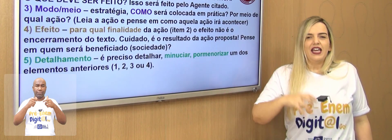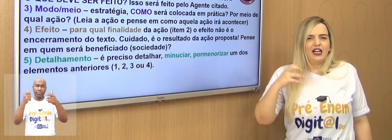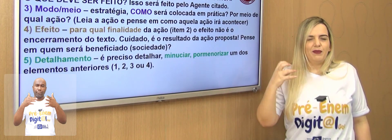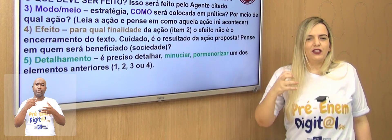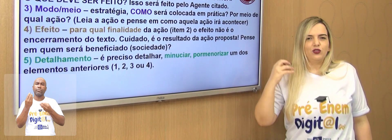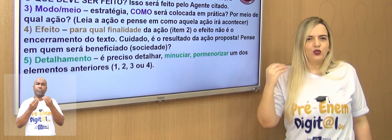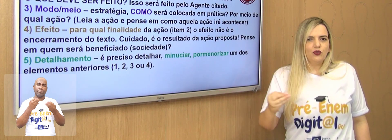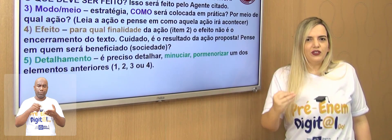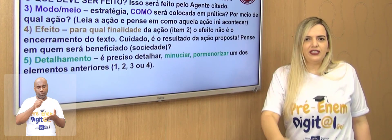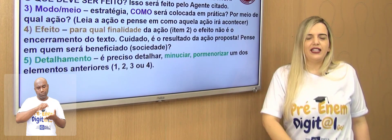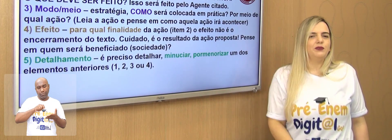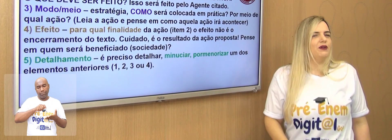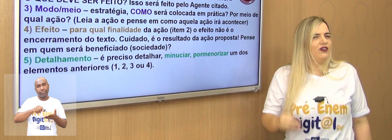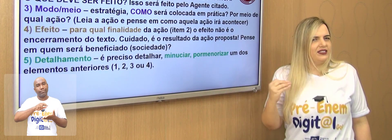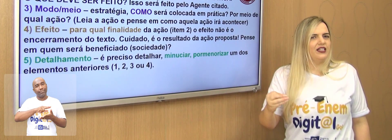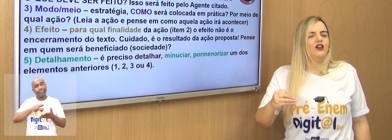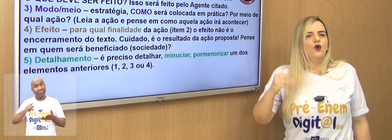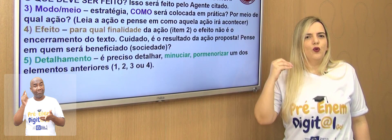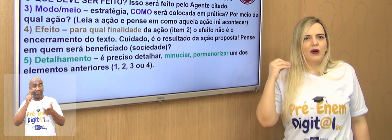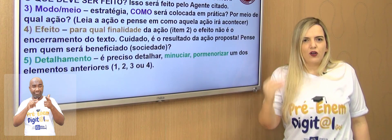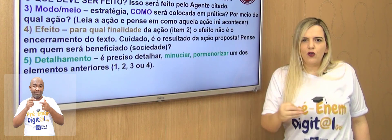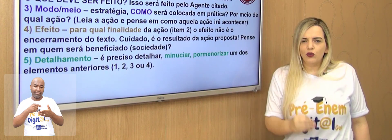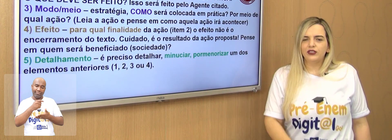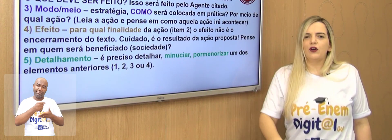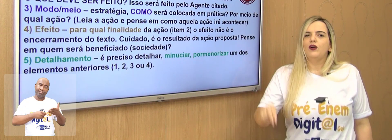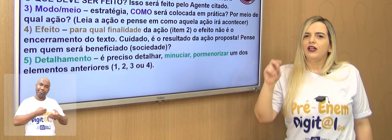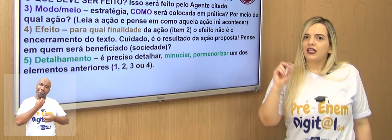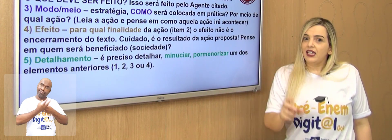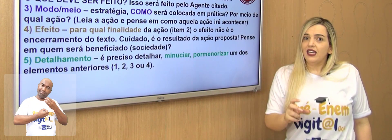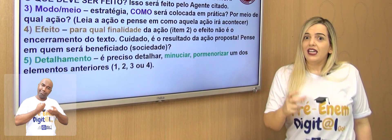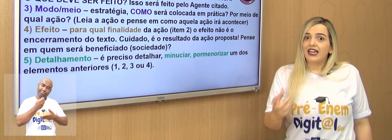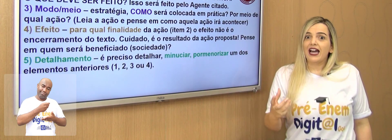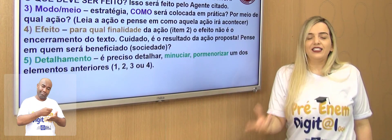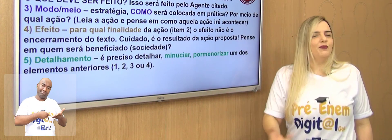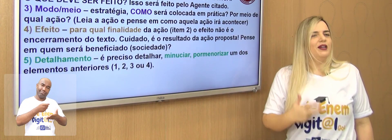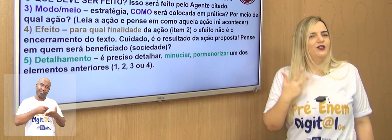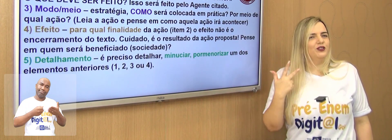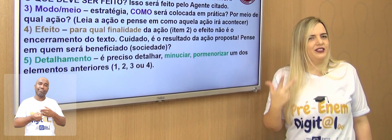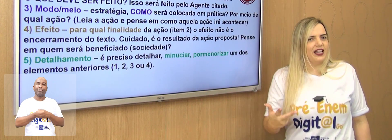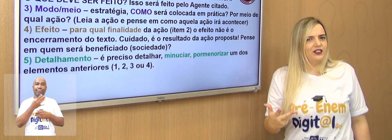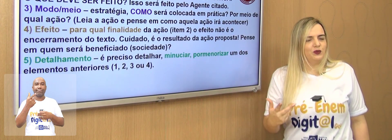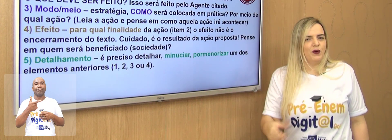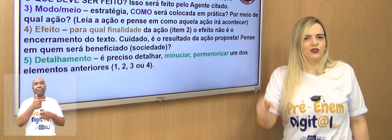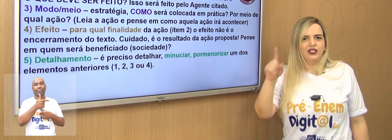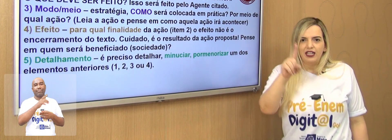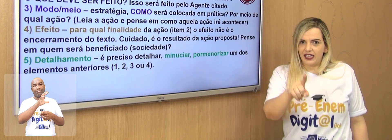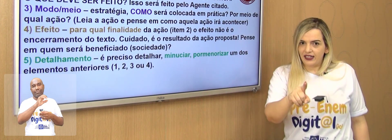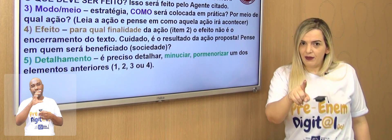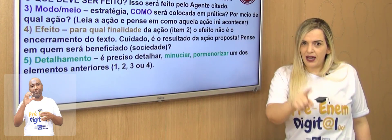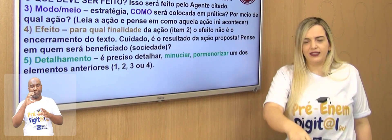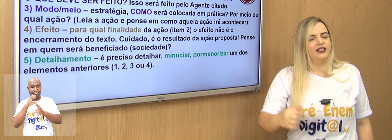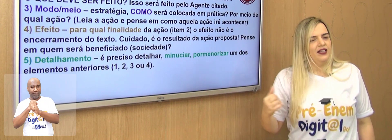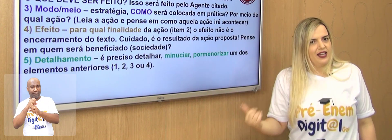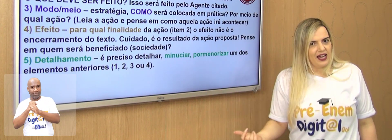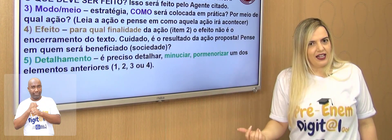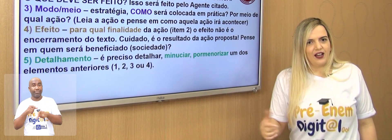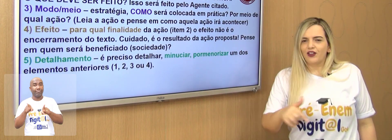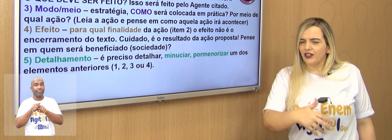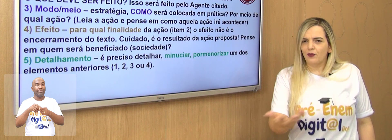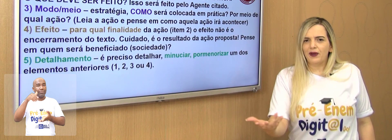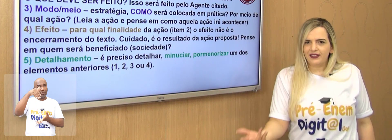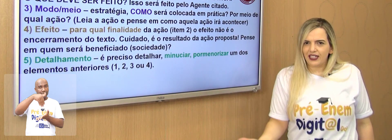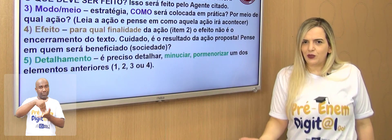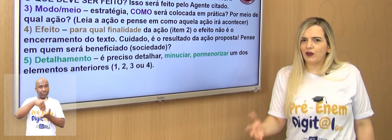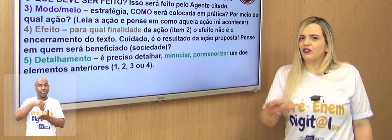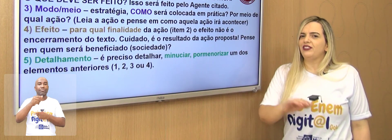ter elementos suficientes para fazer uma conclusão que irá receber 200 pontos. E tem mais, é claro